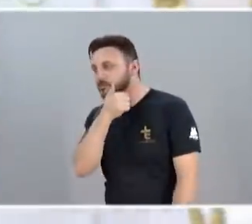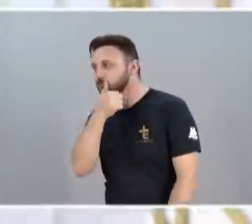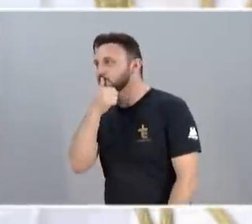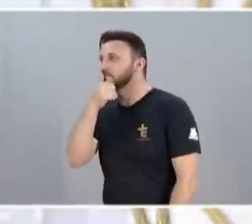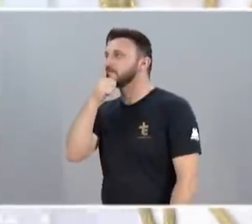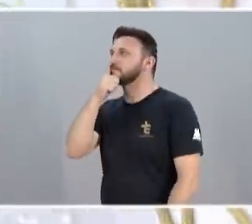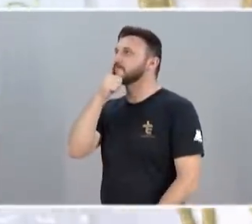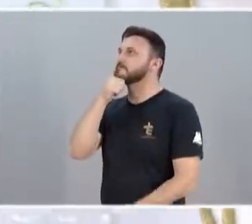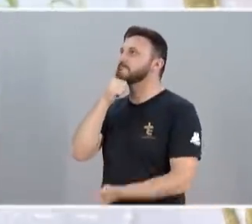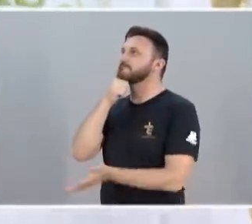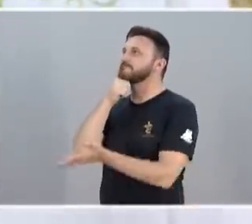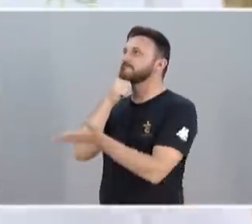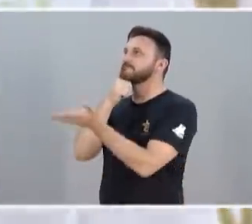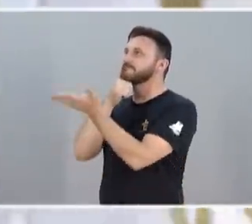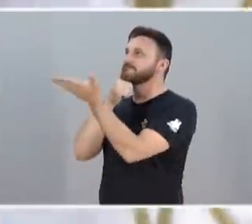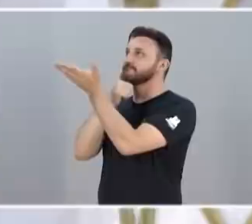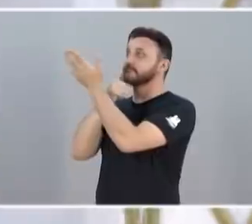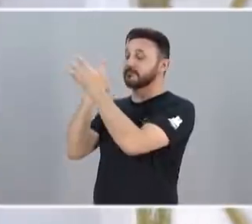sacrifício.